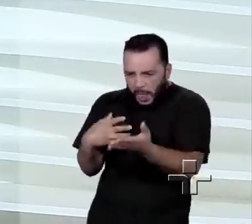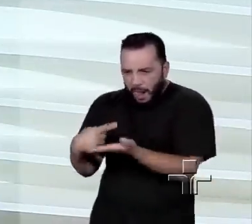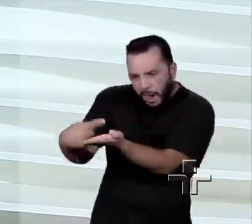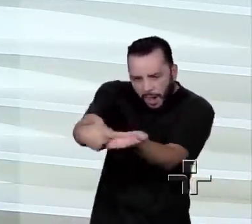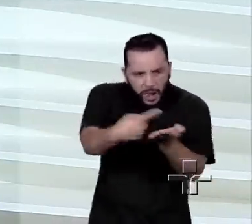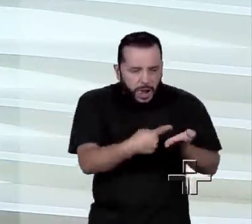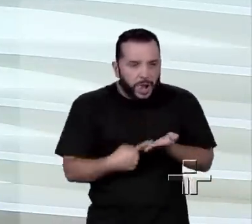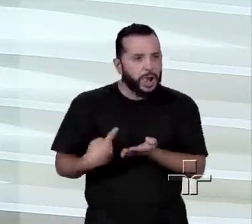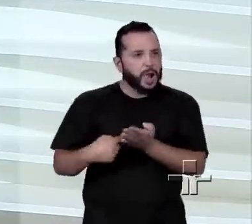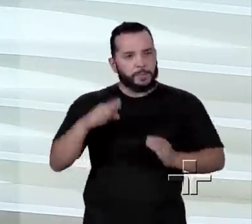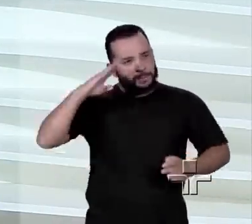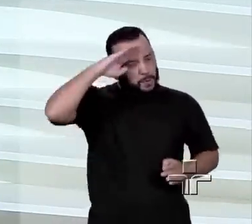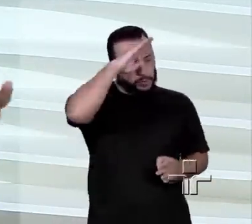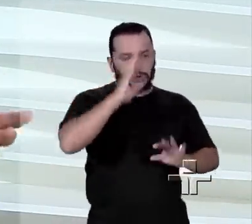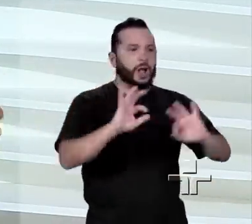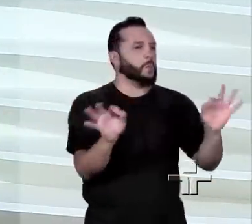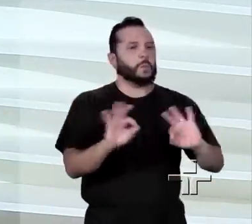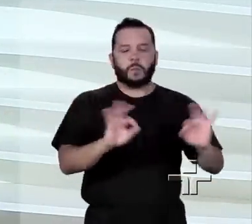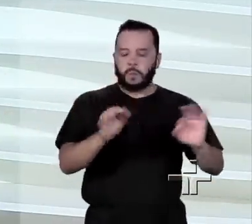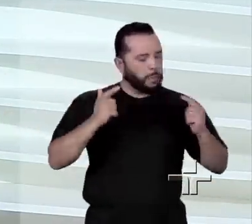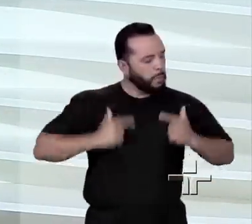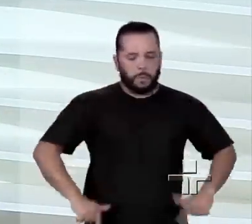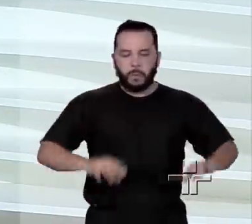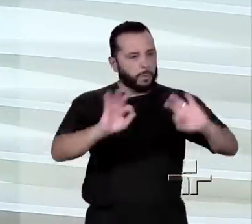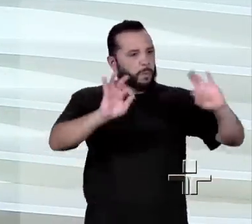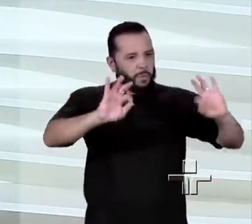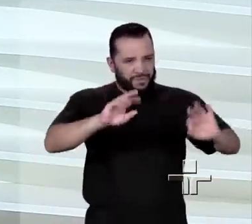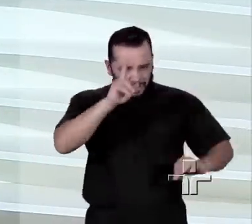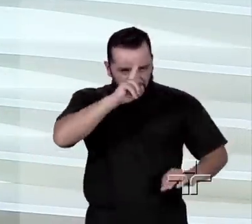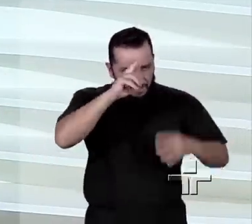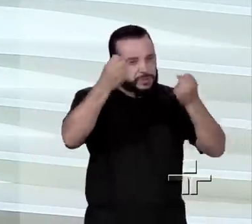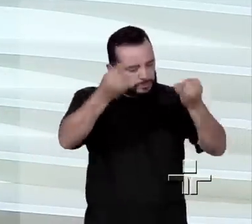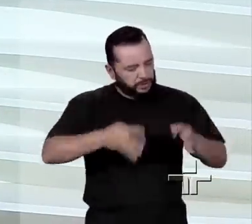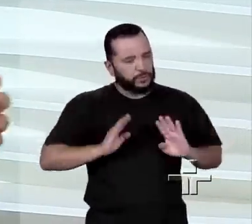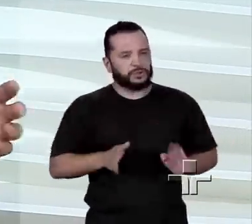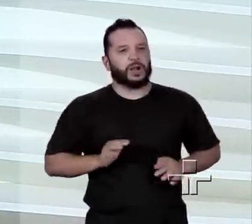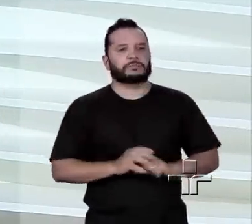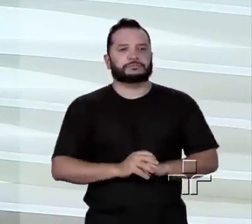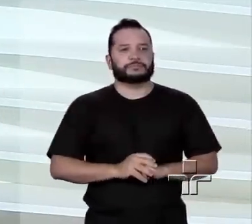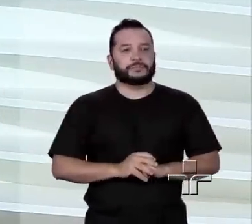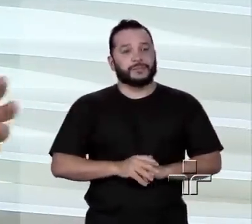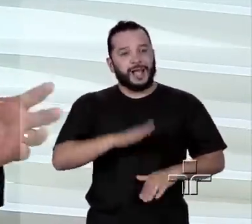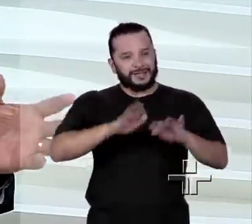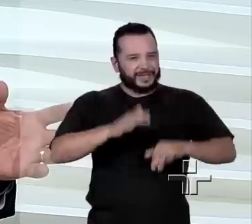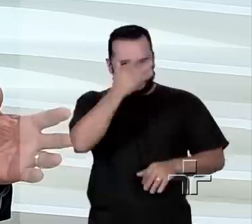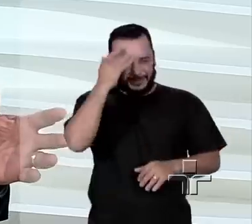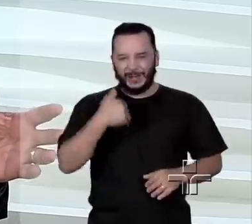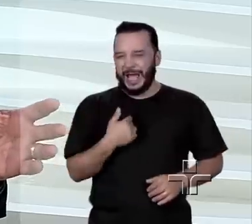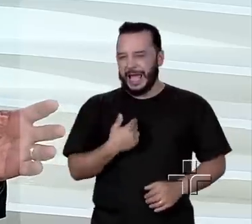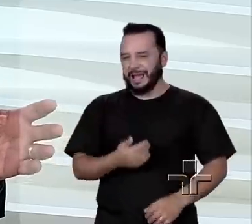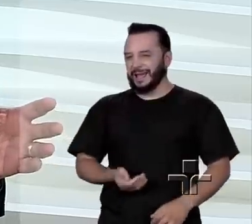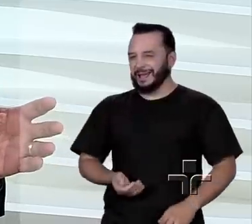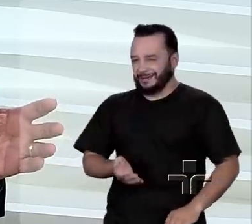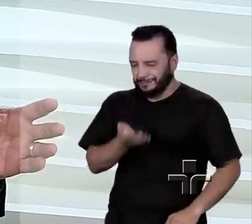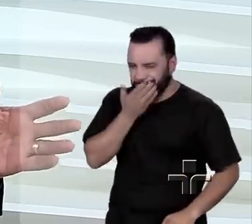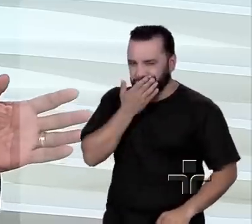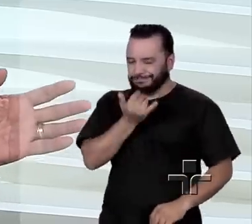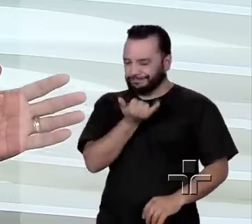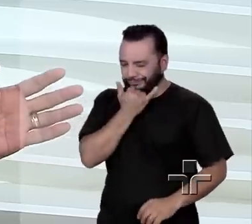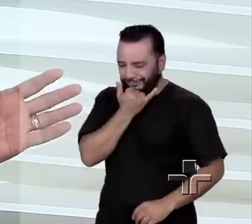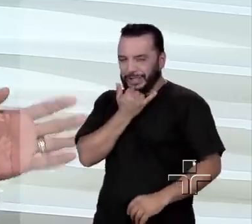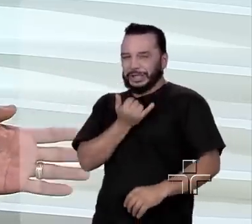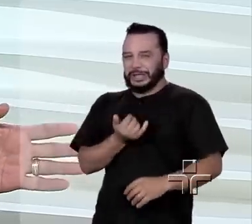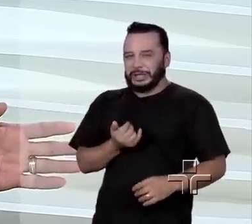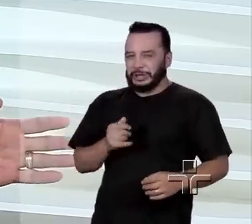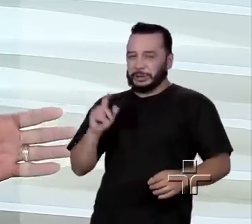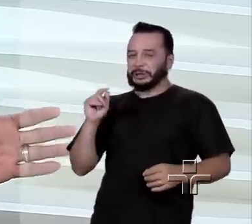estrutura para um partido político. Muita gente duvidava dessa possibilidade. Nós estamos